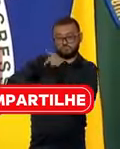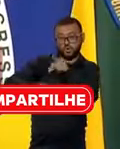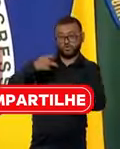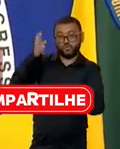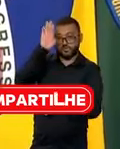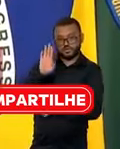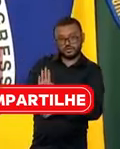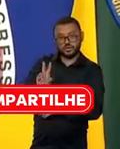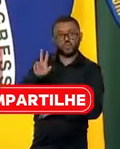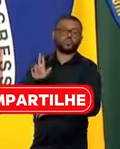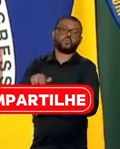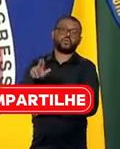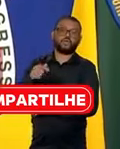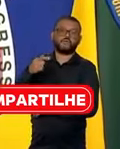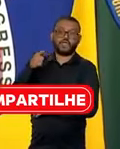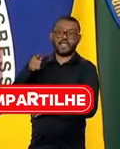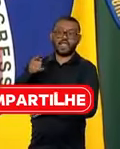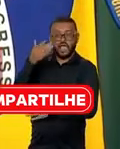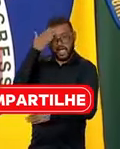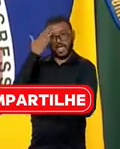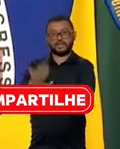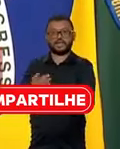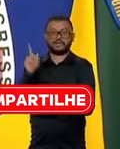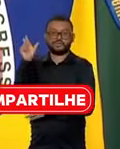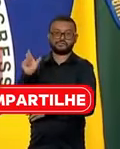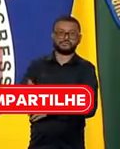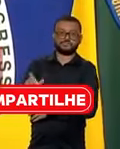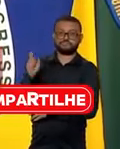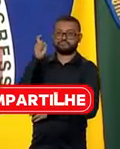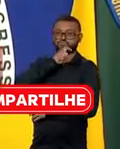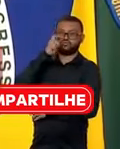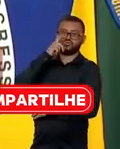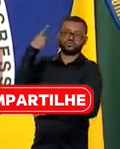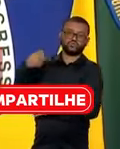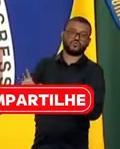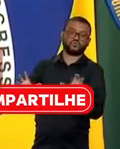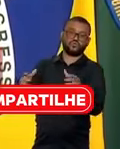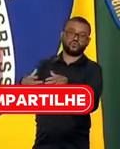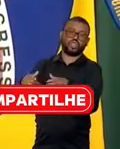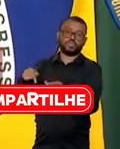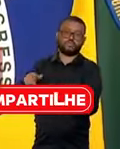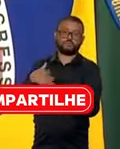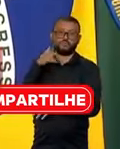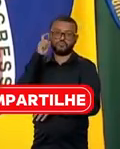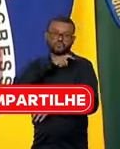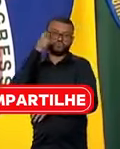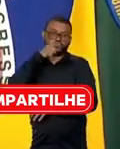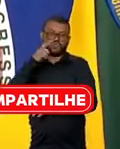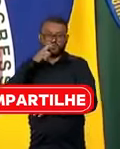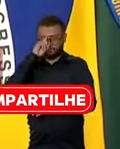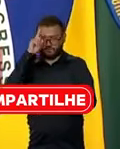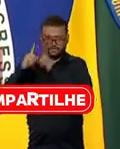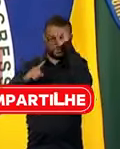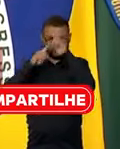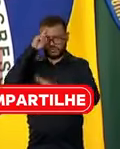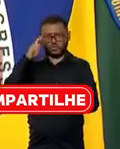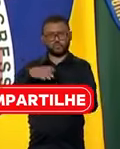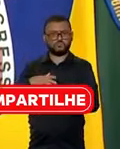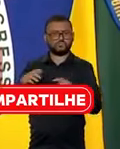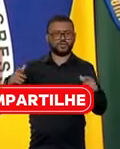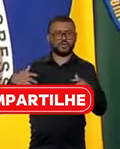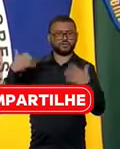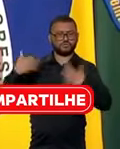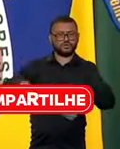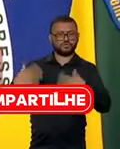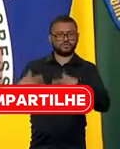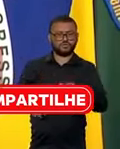mais ser vítima de uma mentira, sabe, que talvez foi a maior mentira contada na história da